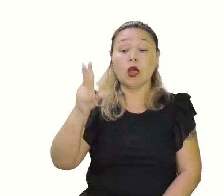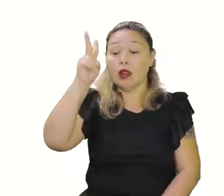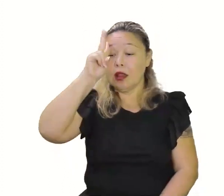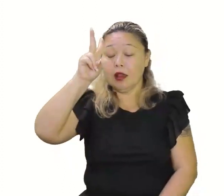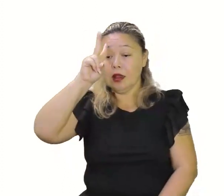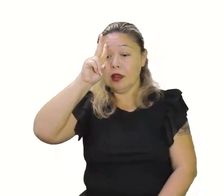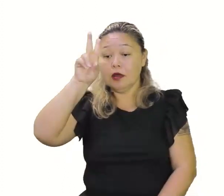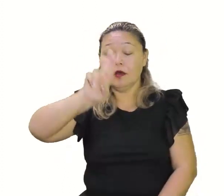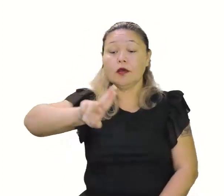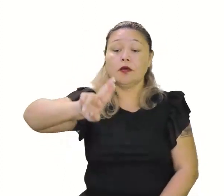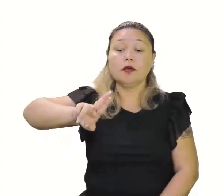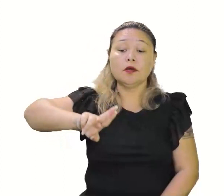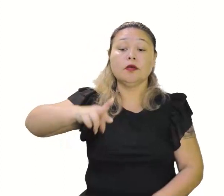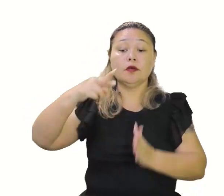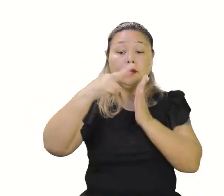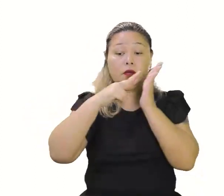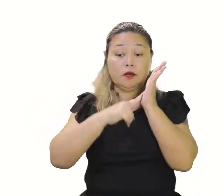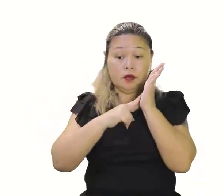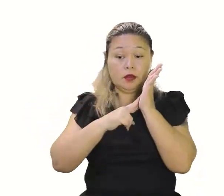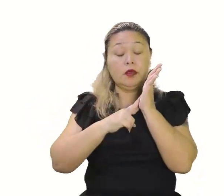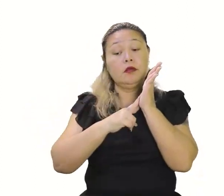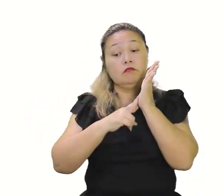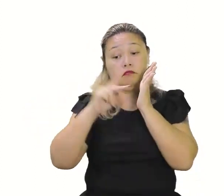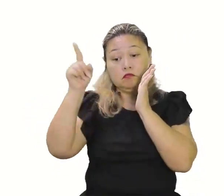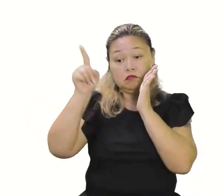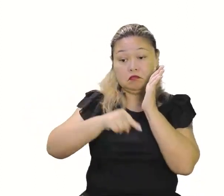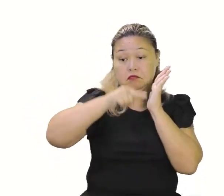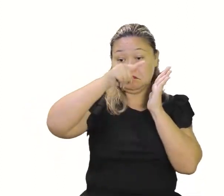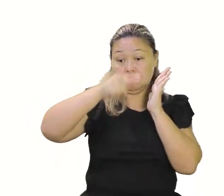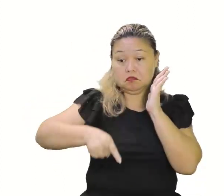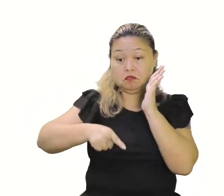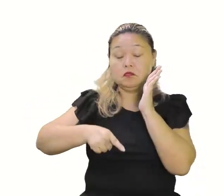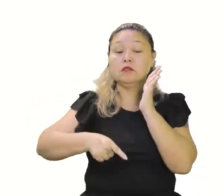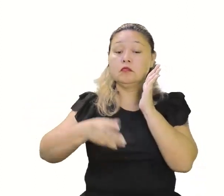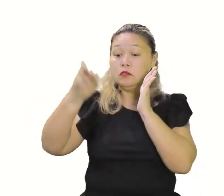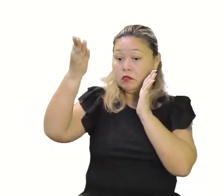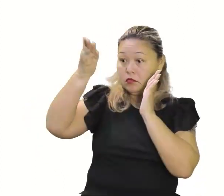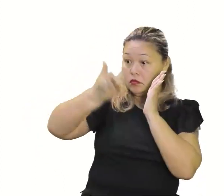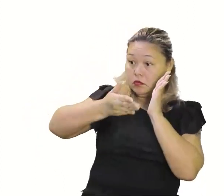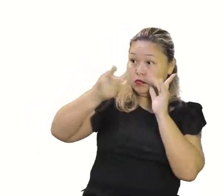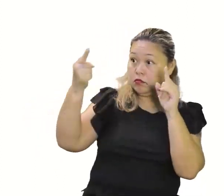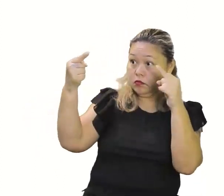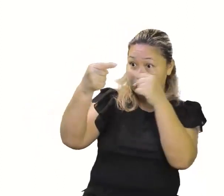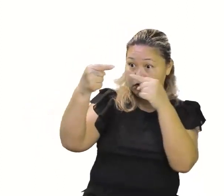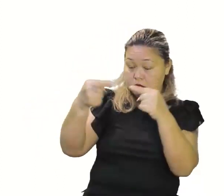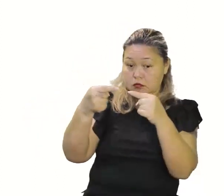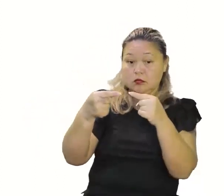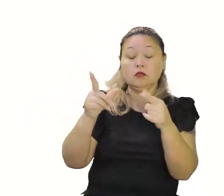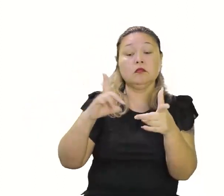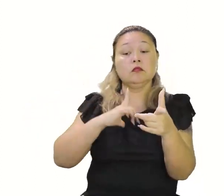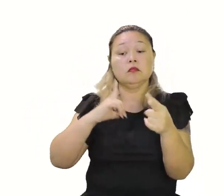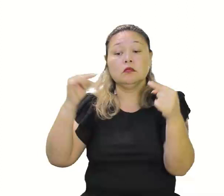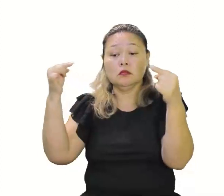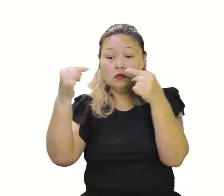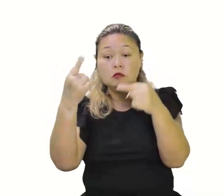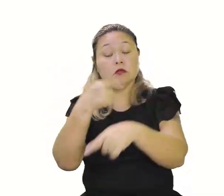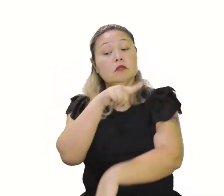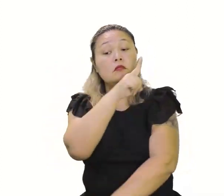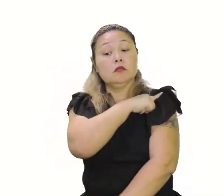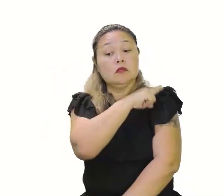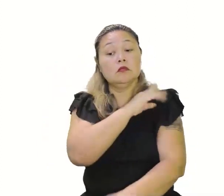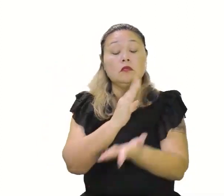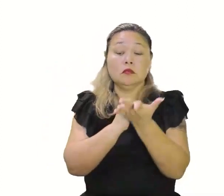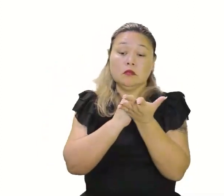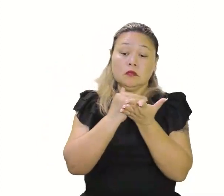vai usar bastante regra de 3, né? Aquela regrinha que a gente faz uma relação de uma coisa com a outra. Vocês estão no primeiro ano, a gente está começando.